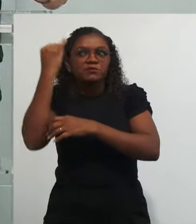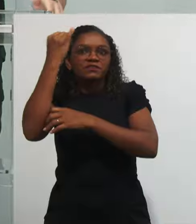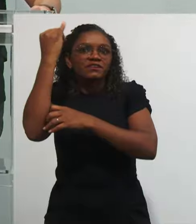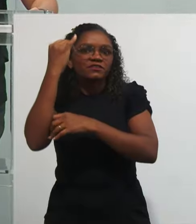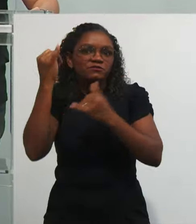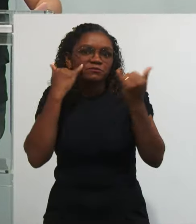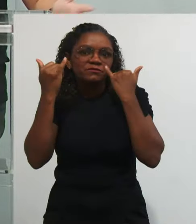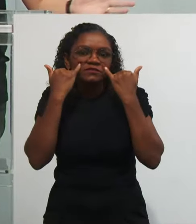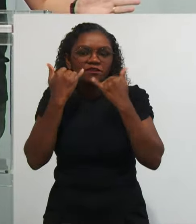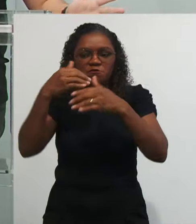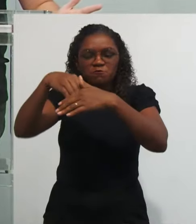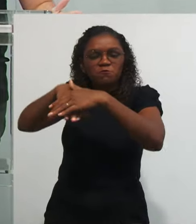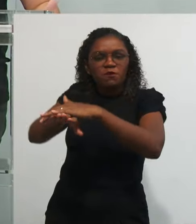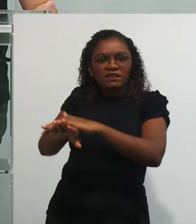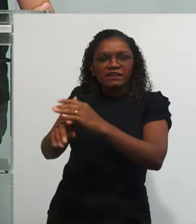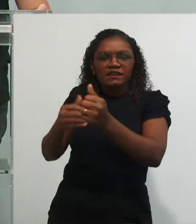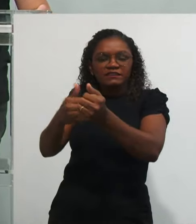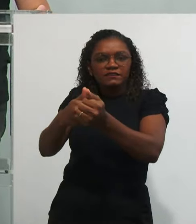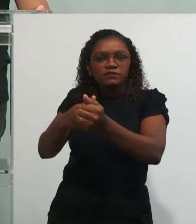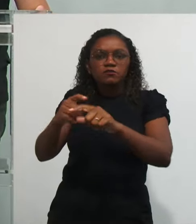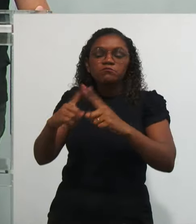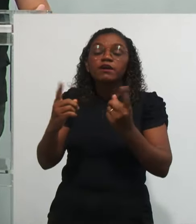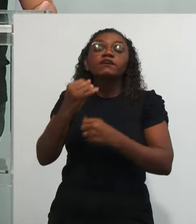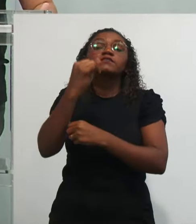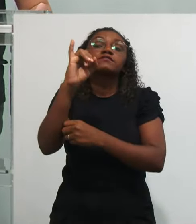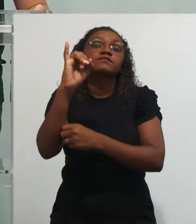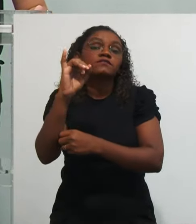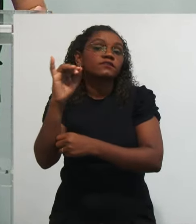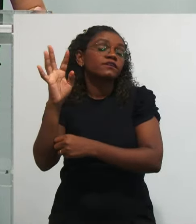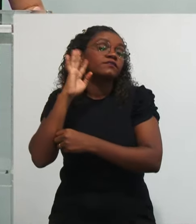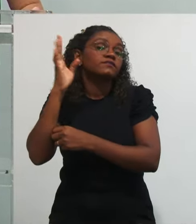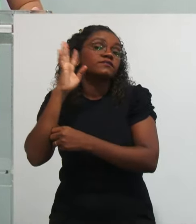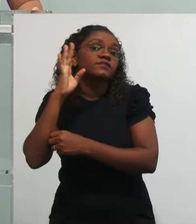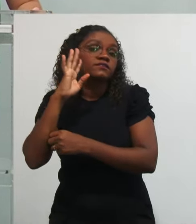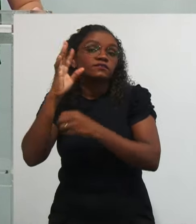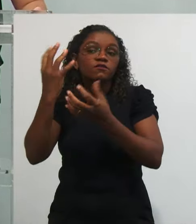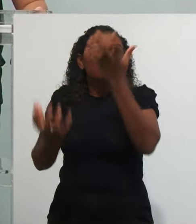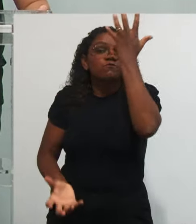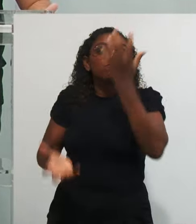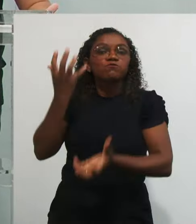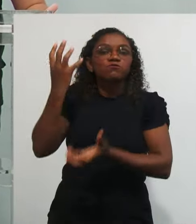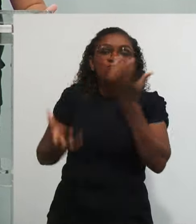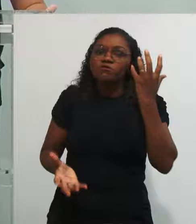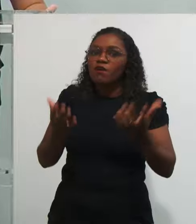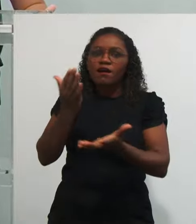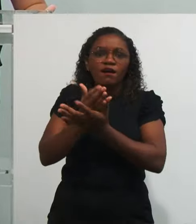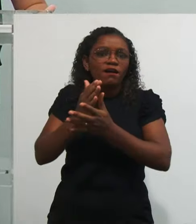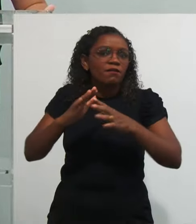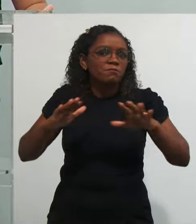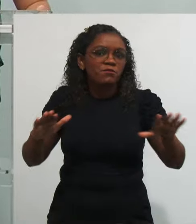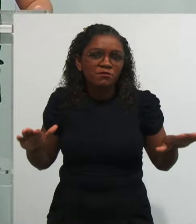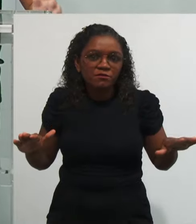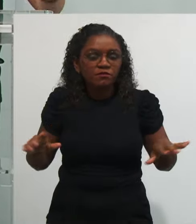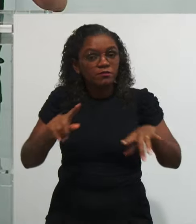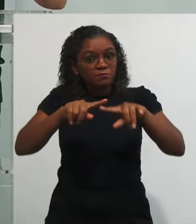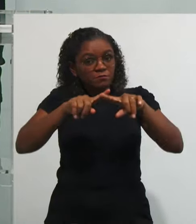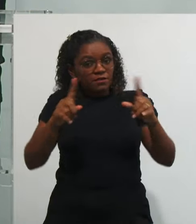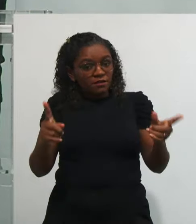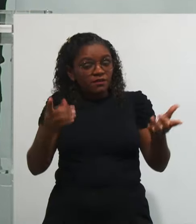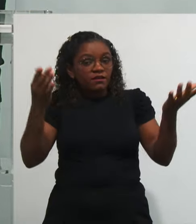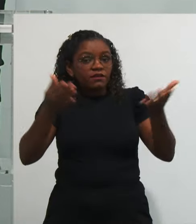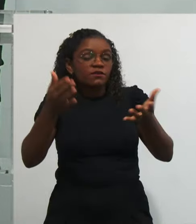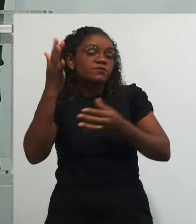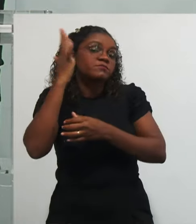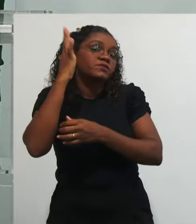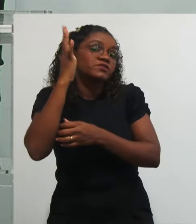físico de um papel e aí queimou já era mas perceba que agora com essa tecnologia do armazenamento em nuvem as empresas